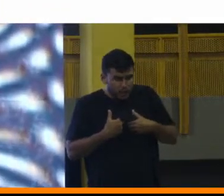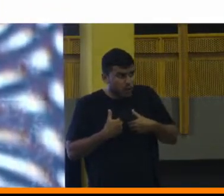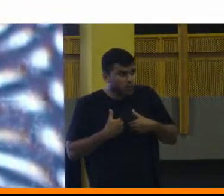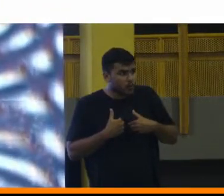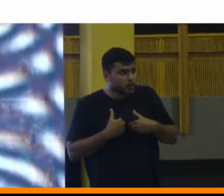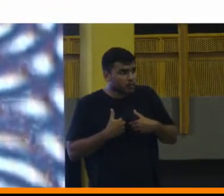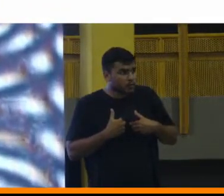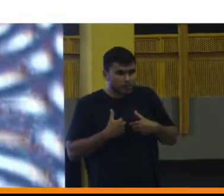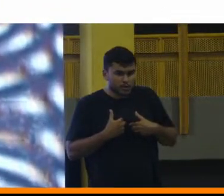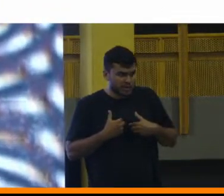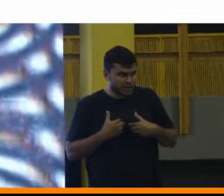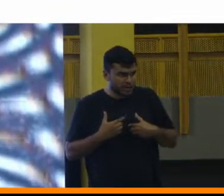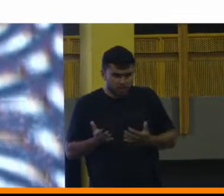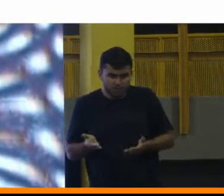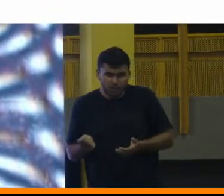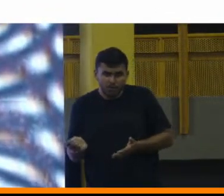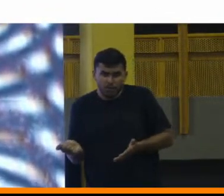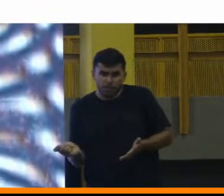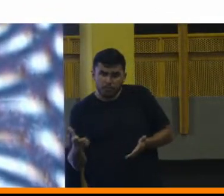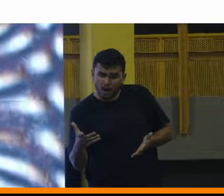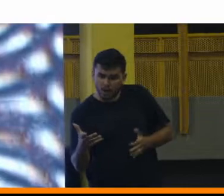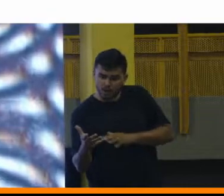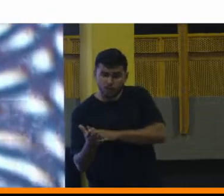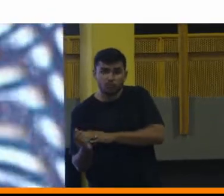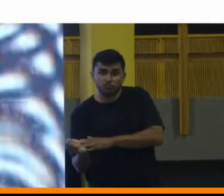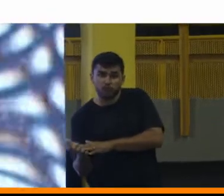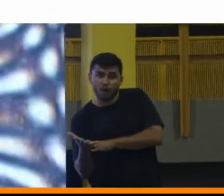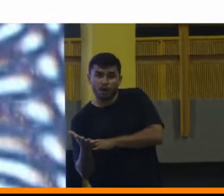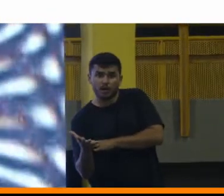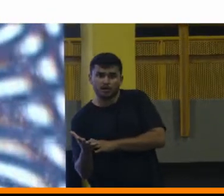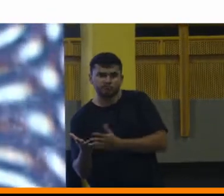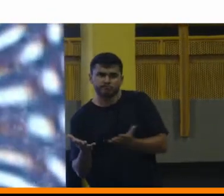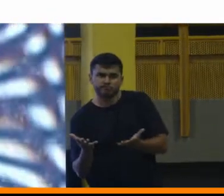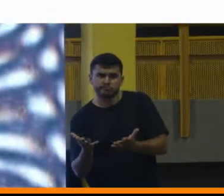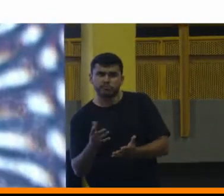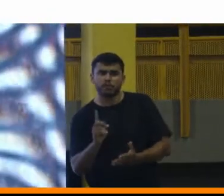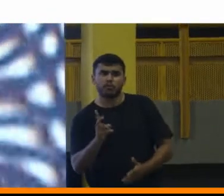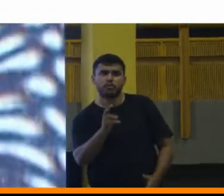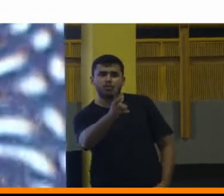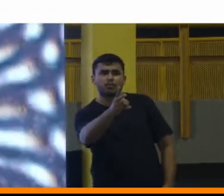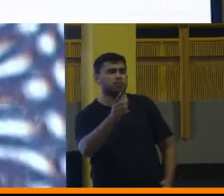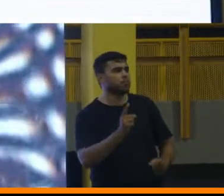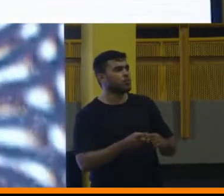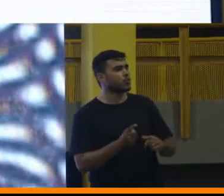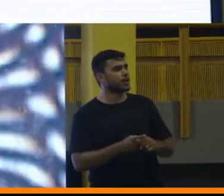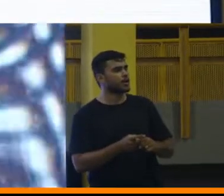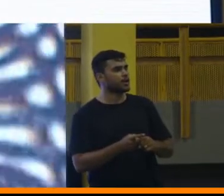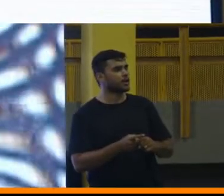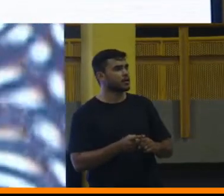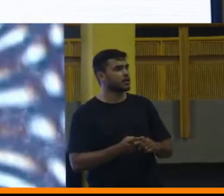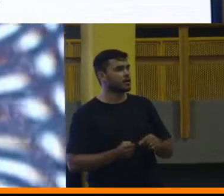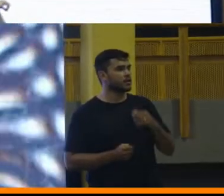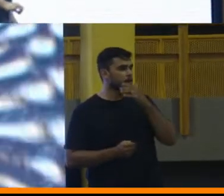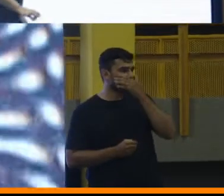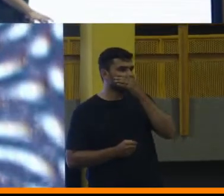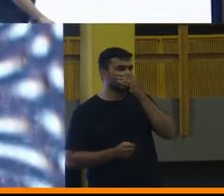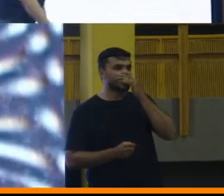Alguma mágica do Harry Potter? Bem, a ideia é a seguinte.